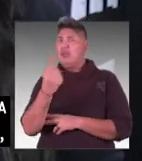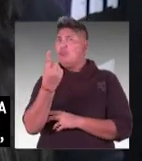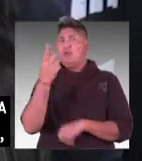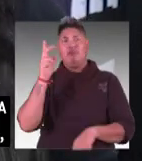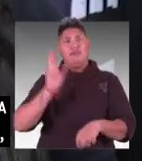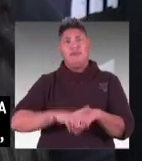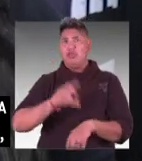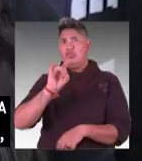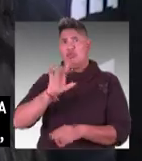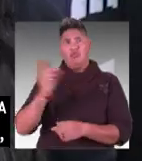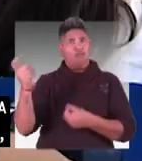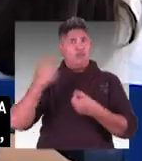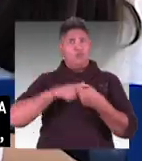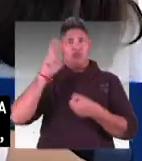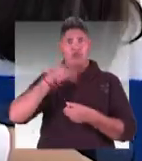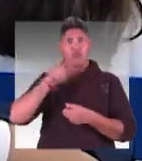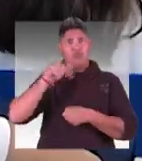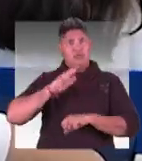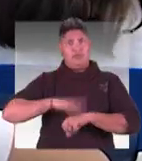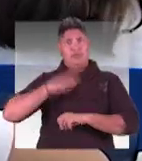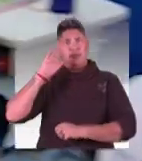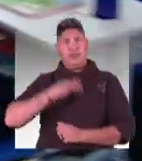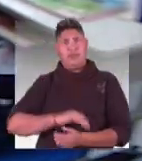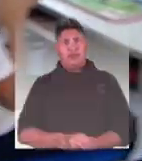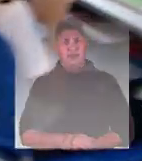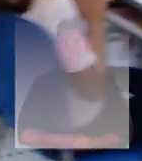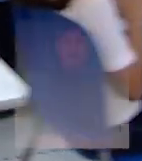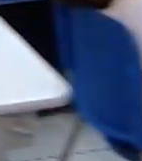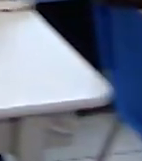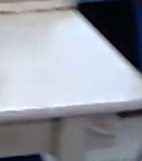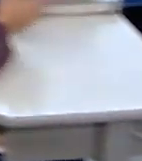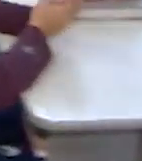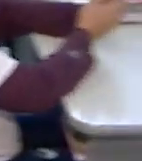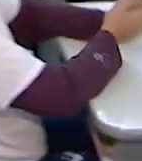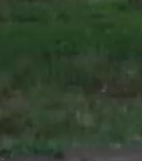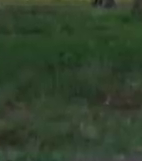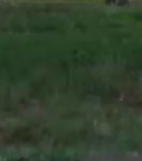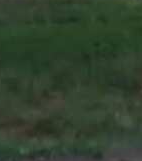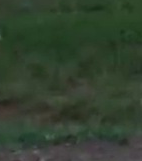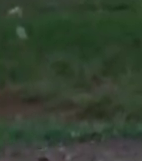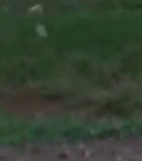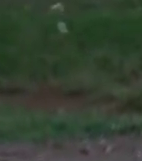ser criança é uma vez na vida, não volta mais esse tempo.